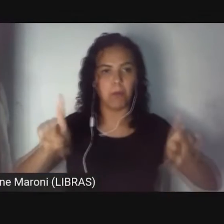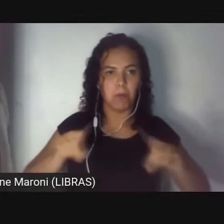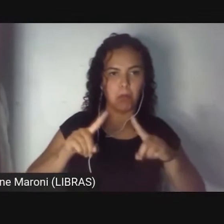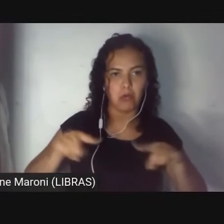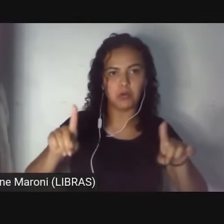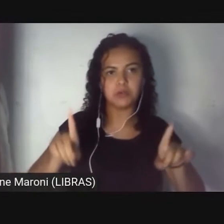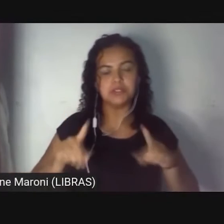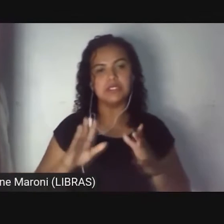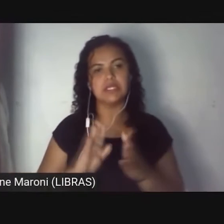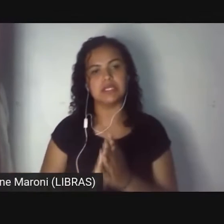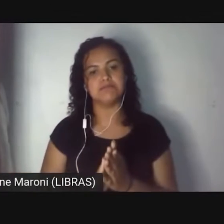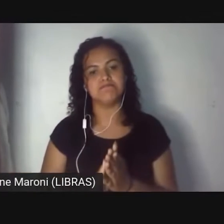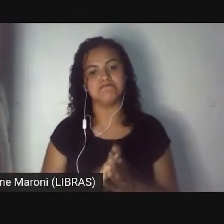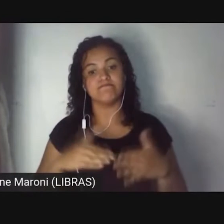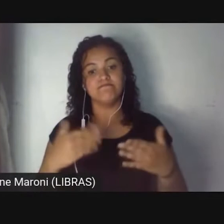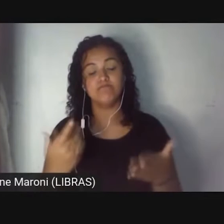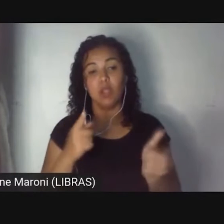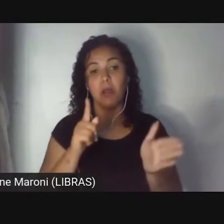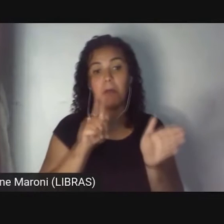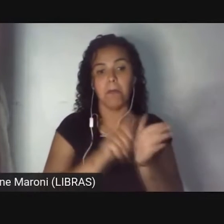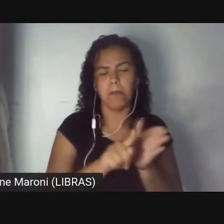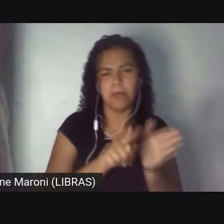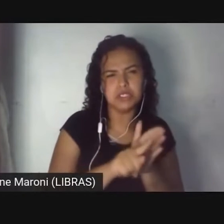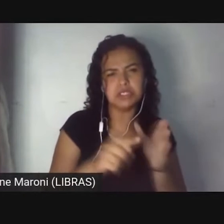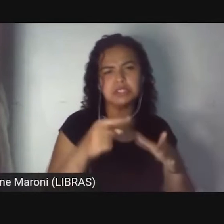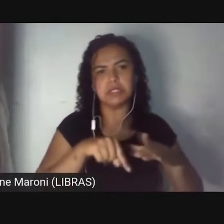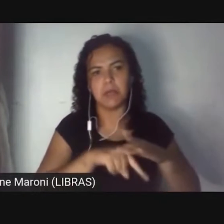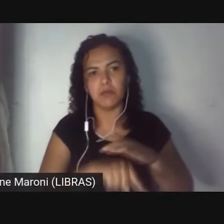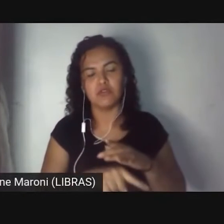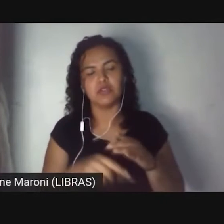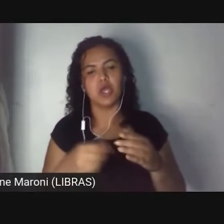Com essas minhas pesquisas, eu fui conversar com o André para